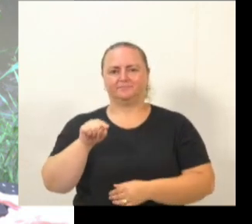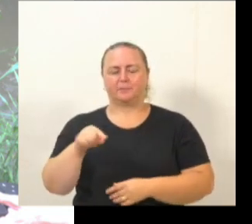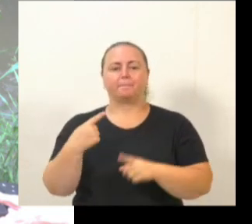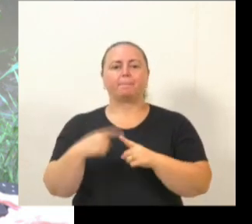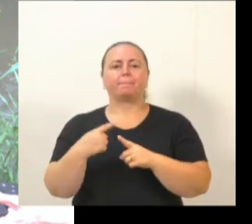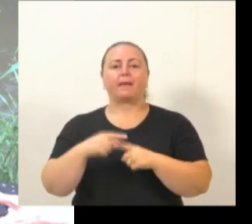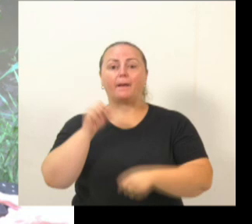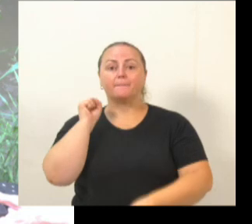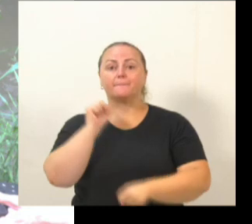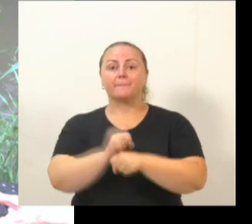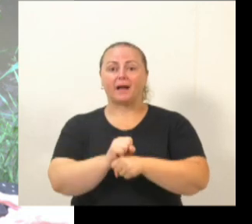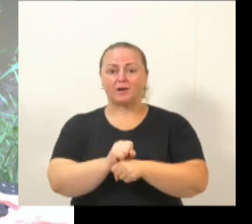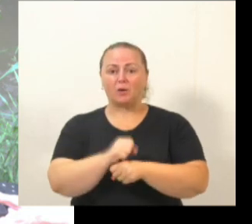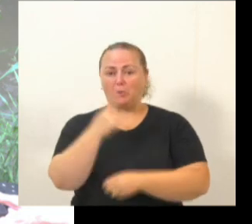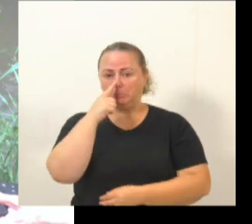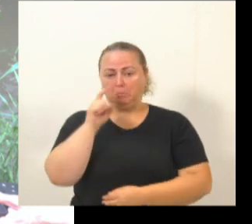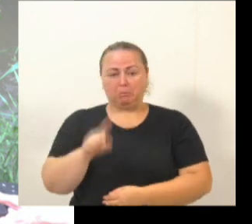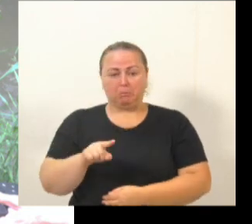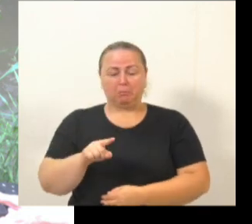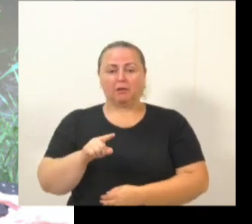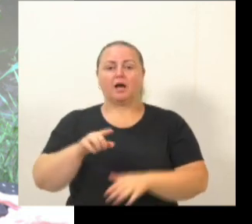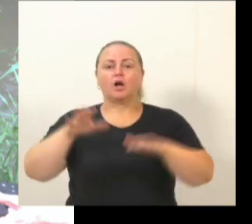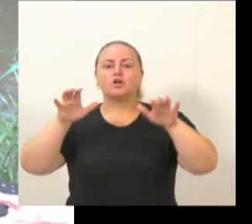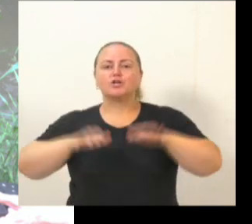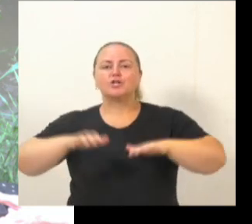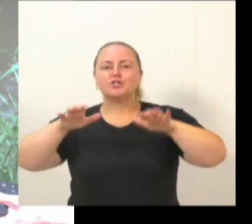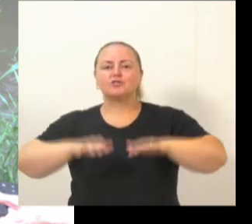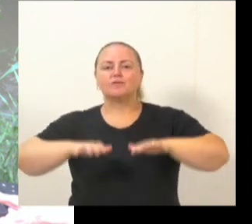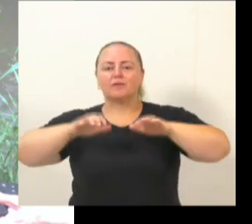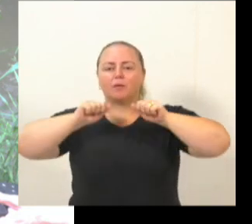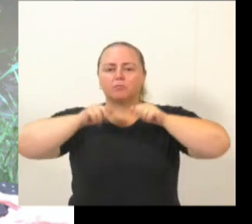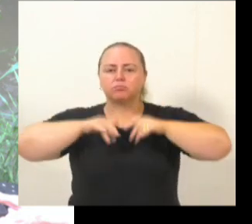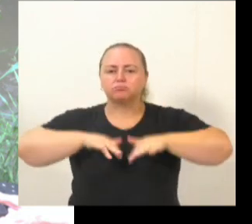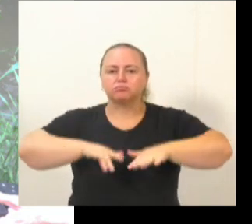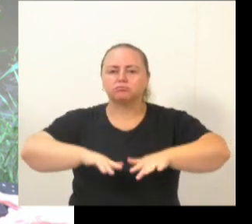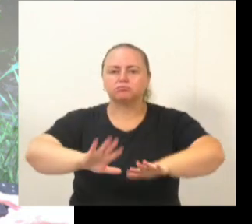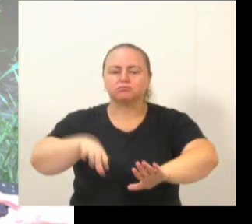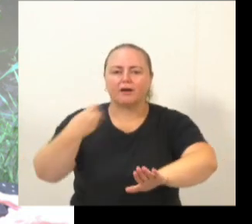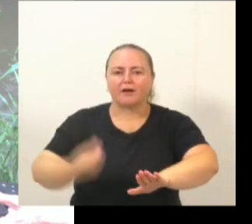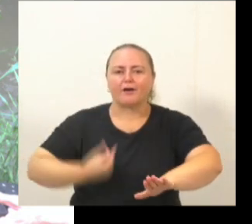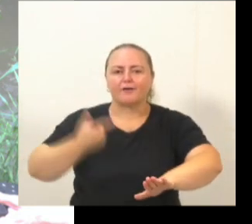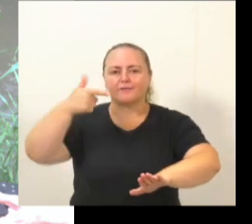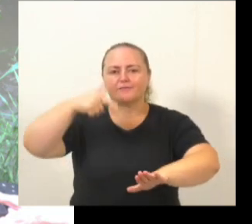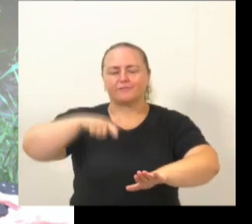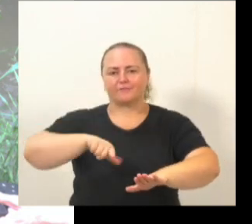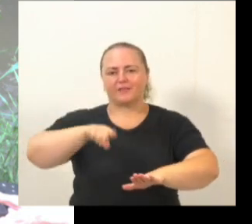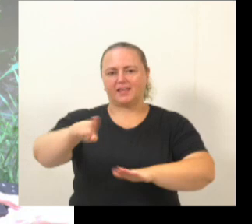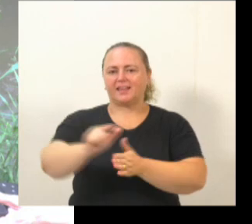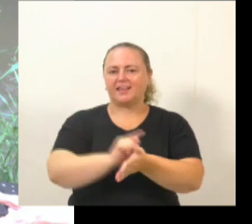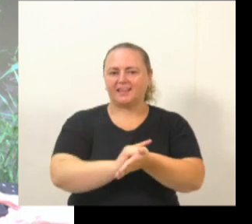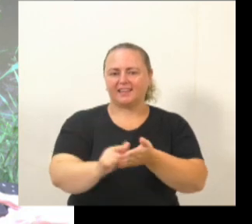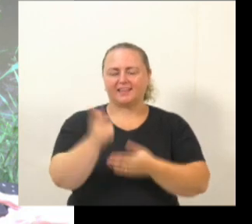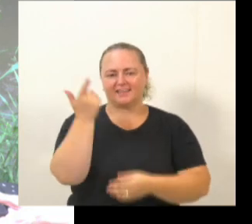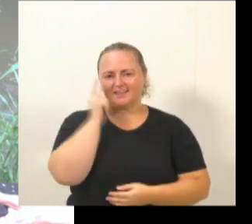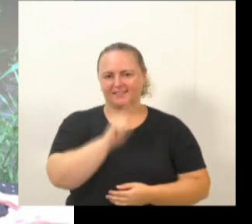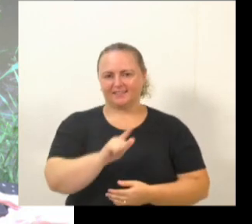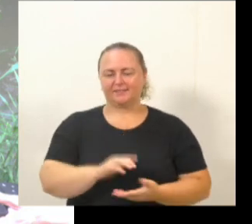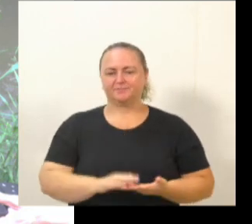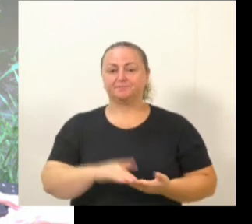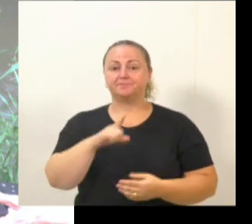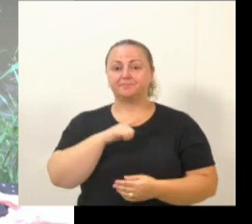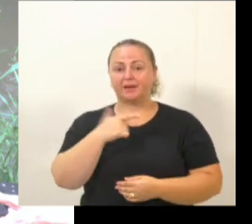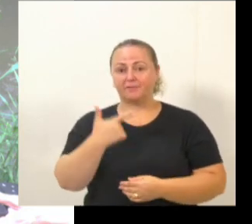ali, a chuva vem passando, vai limpando e ele volta à vida. Então, temos hoje, dos 25 pontos que a gente acompanha de